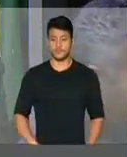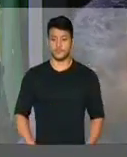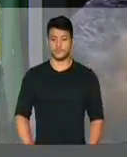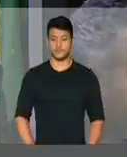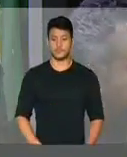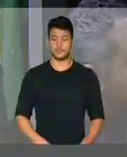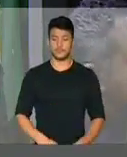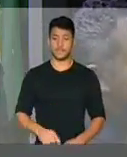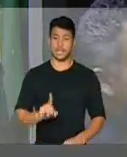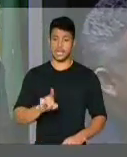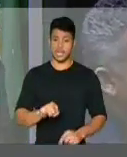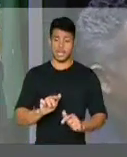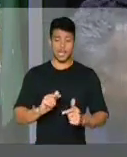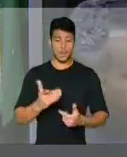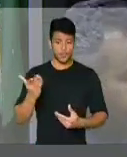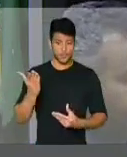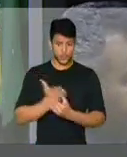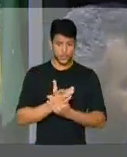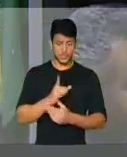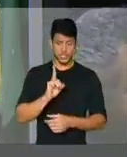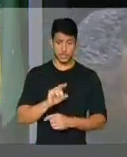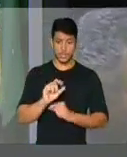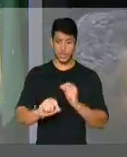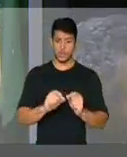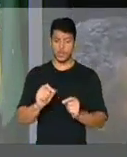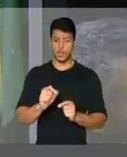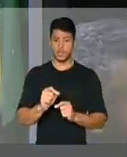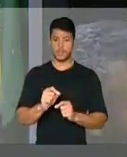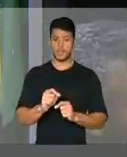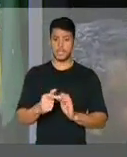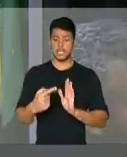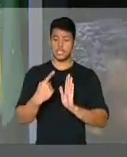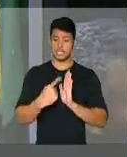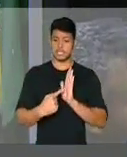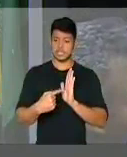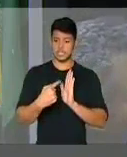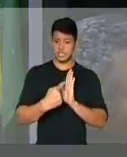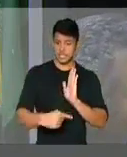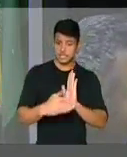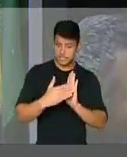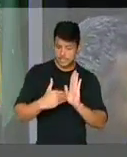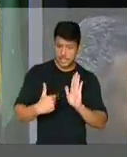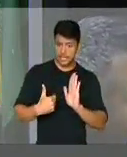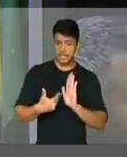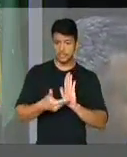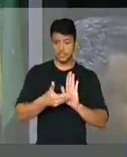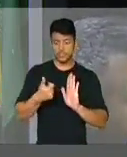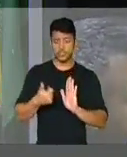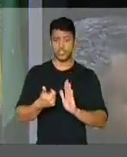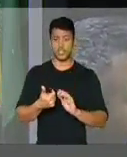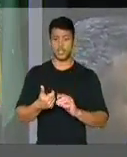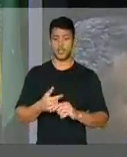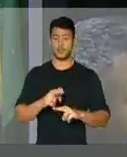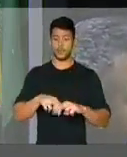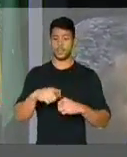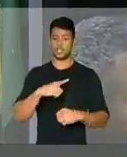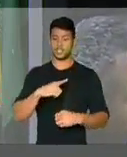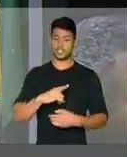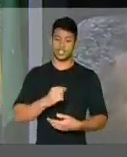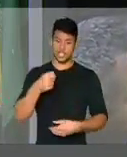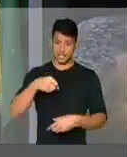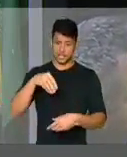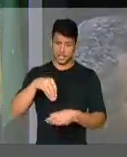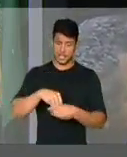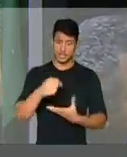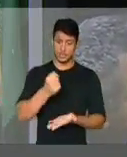lá de São Paulo, para declarar nulidade da cláusula inserida no contrato padrão de prestação